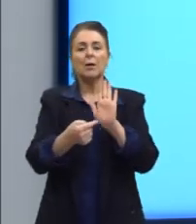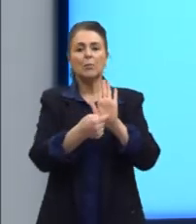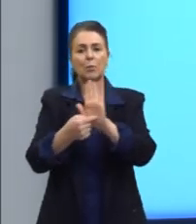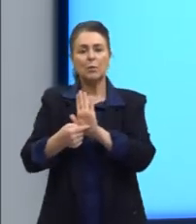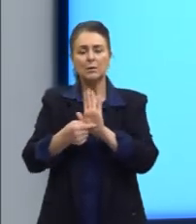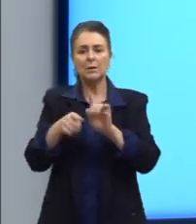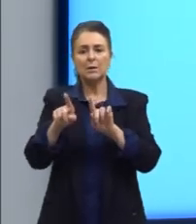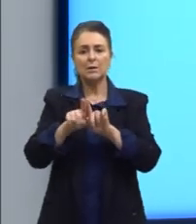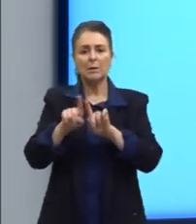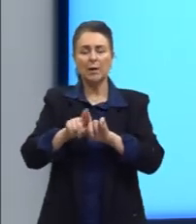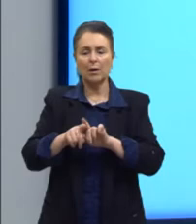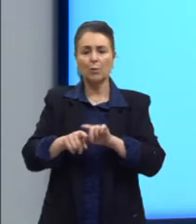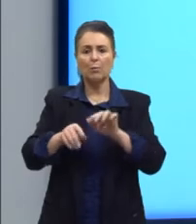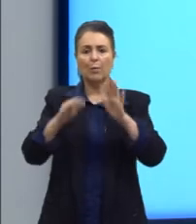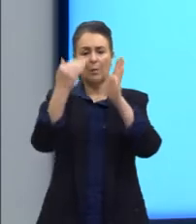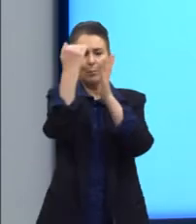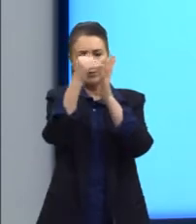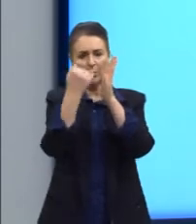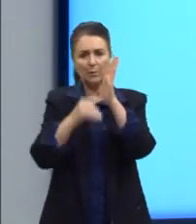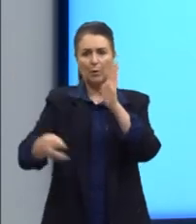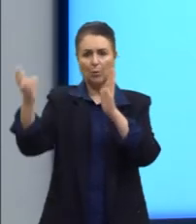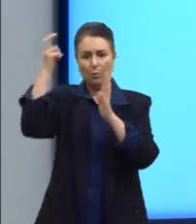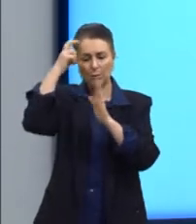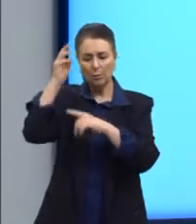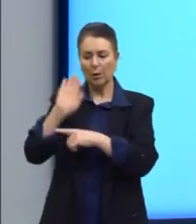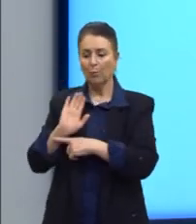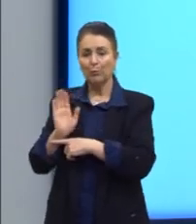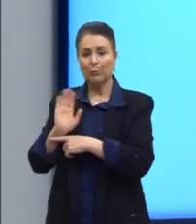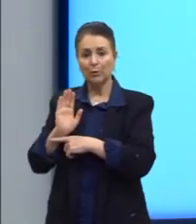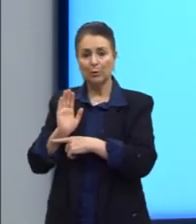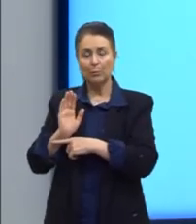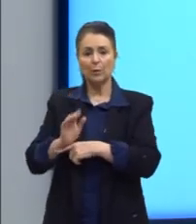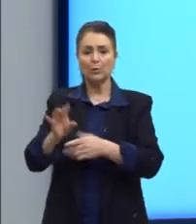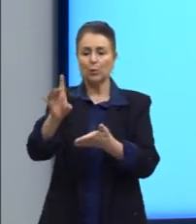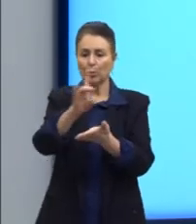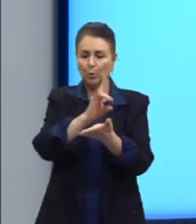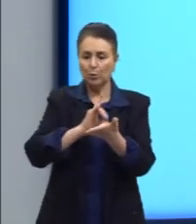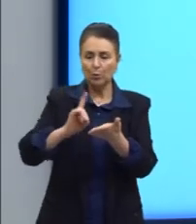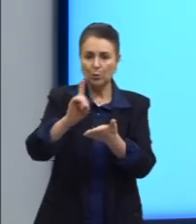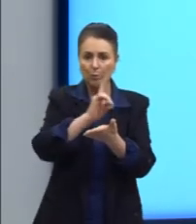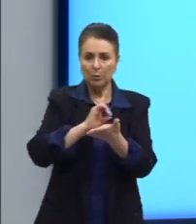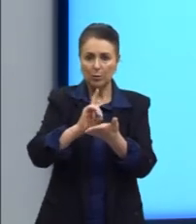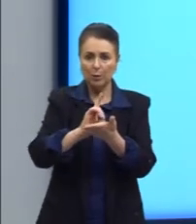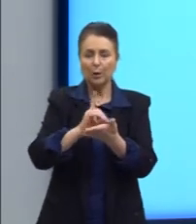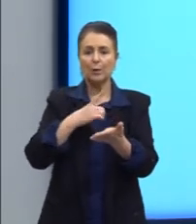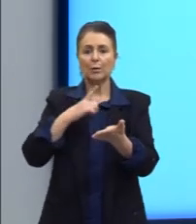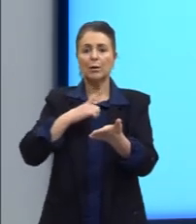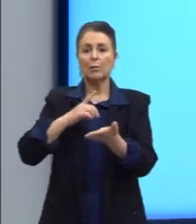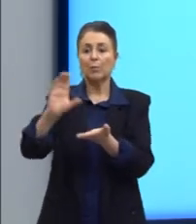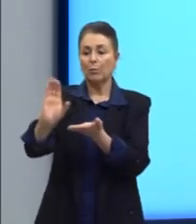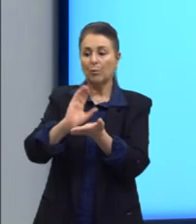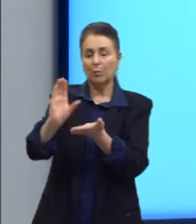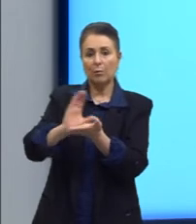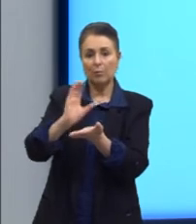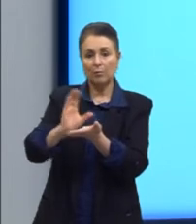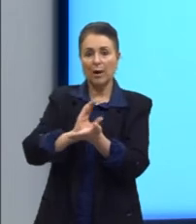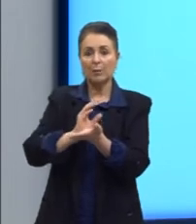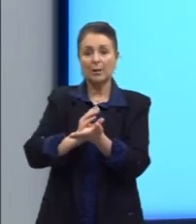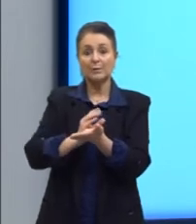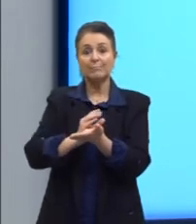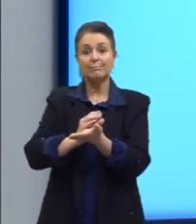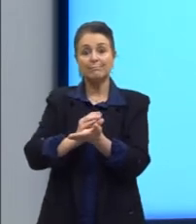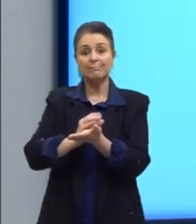programação cultural como filmes e documentários por meio de verbas provenientes da contribuição